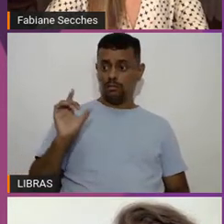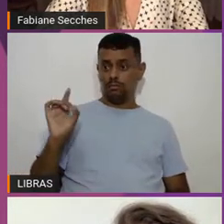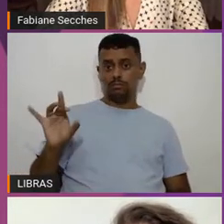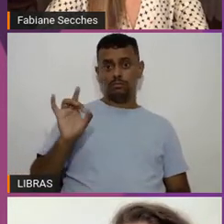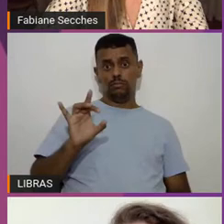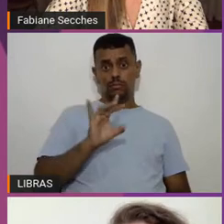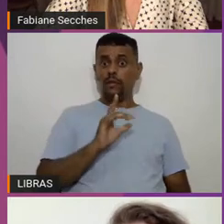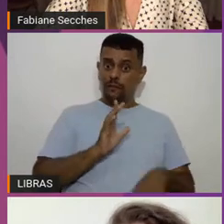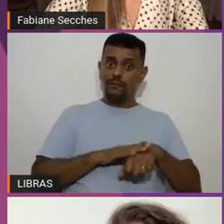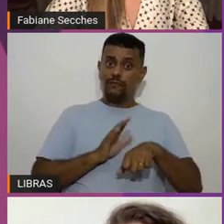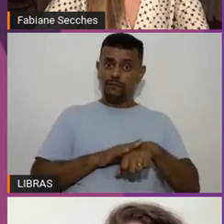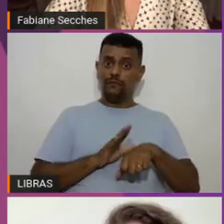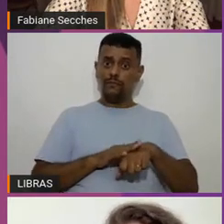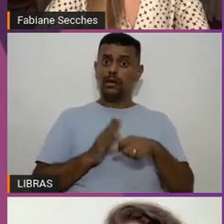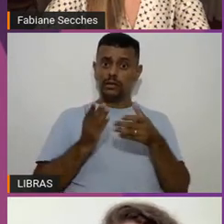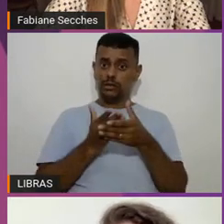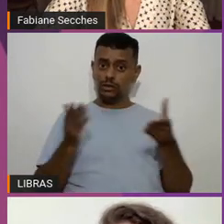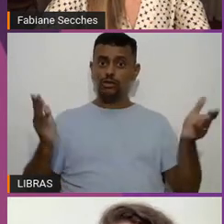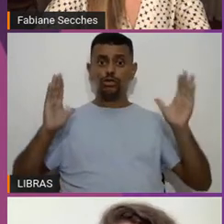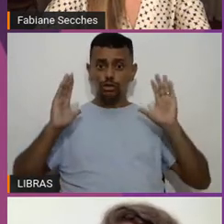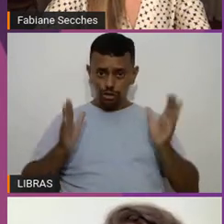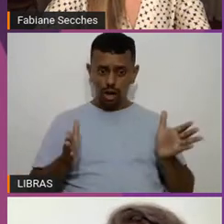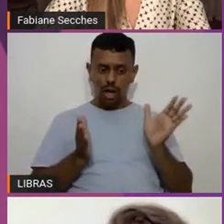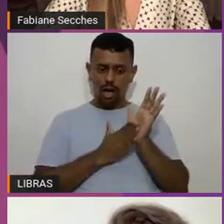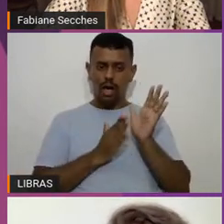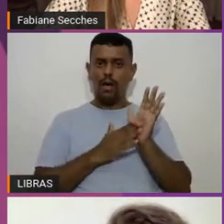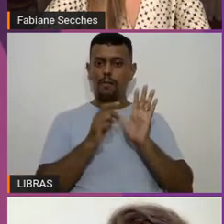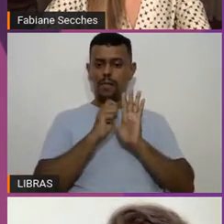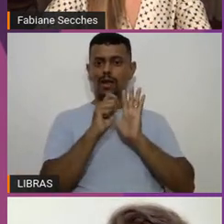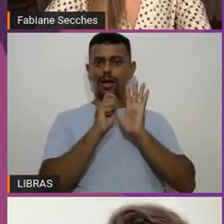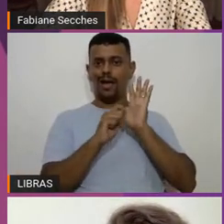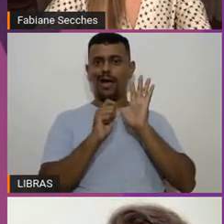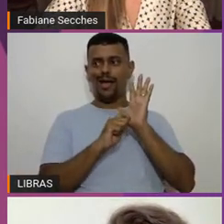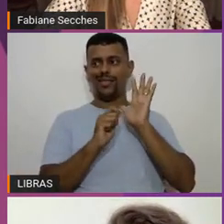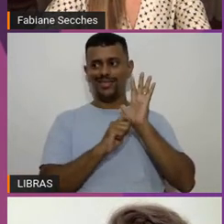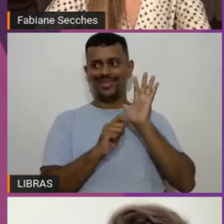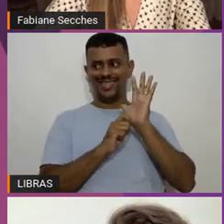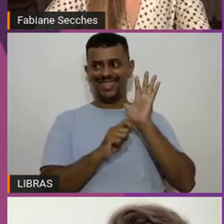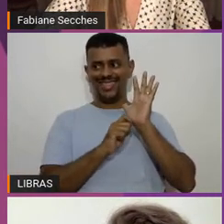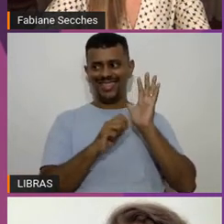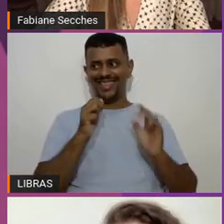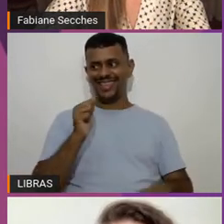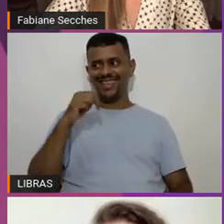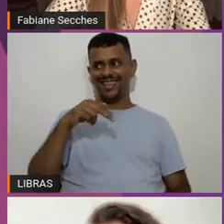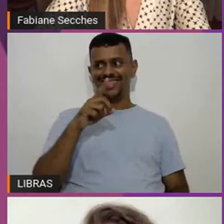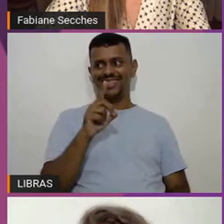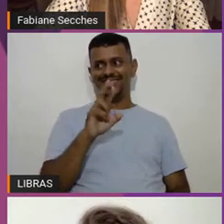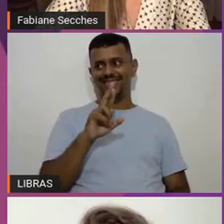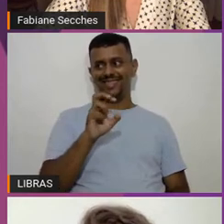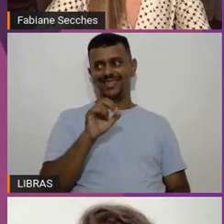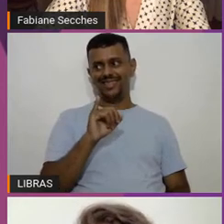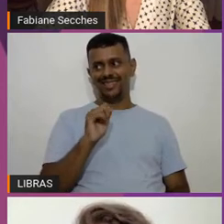toda na Cadinho Andreia deu foi ver uma que faz assim Andreia